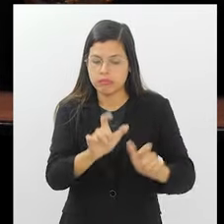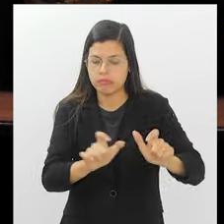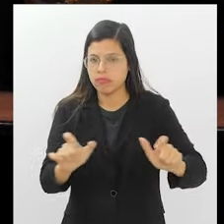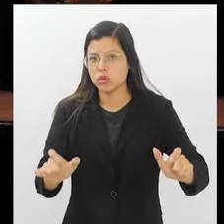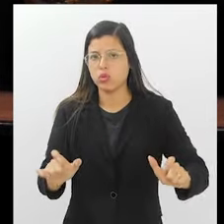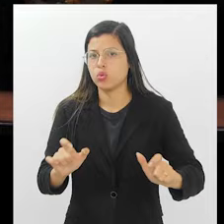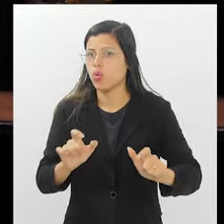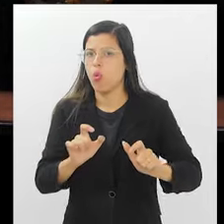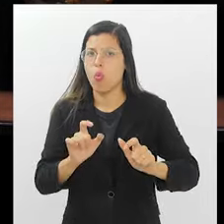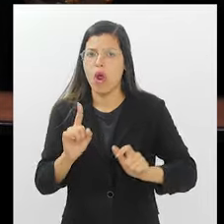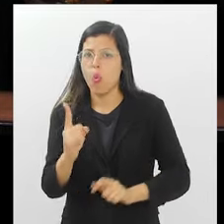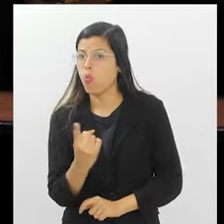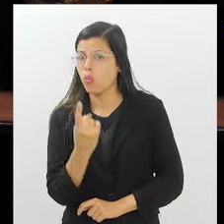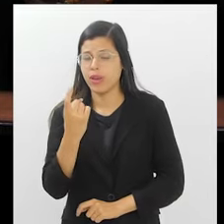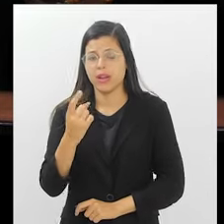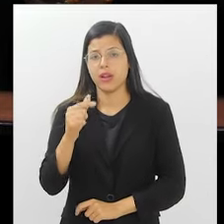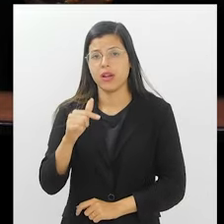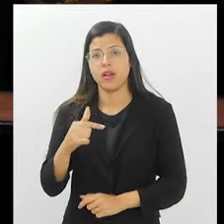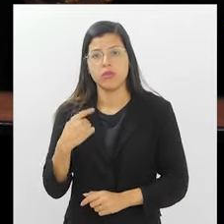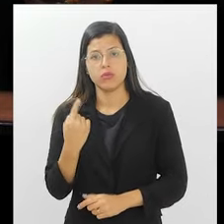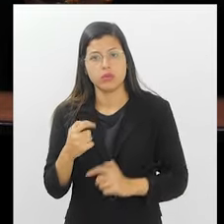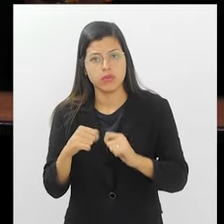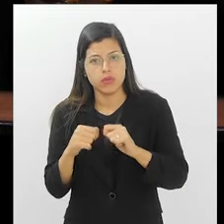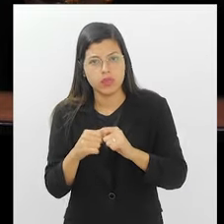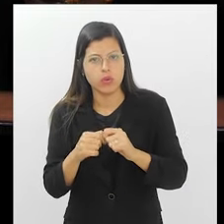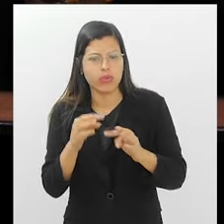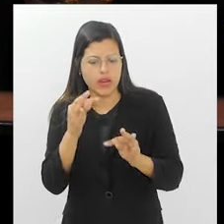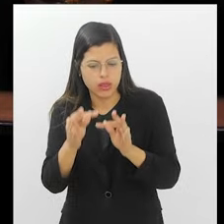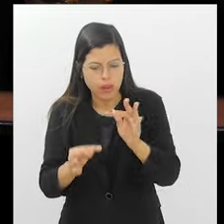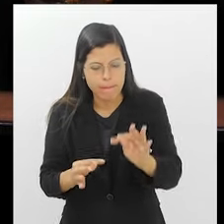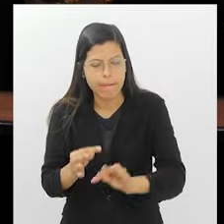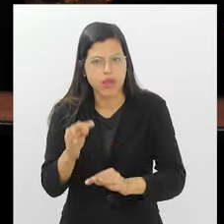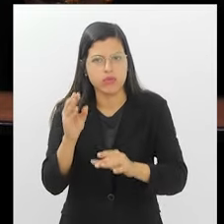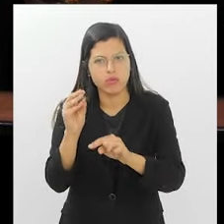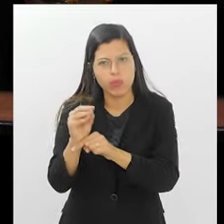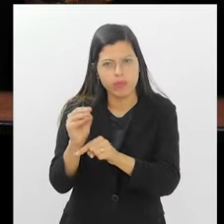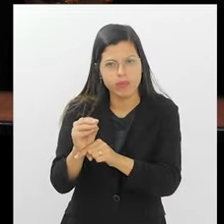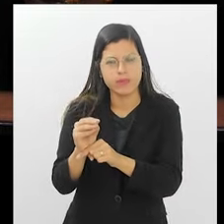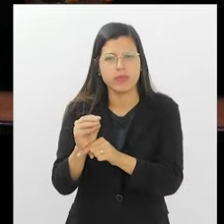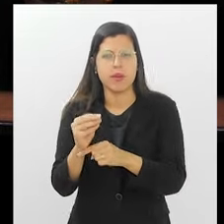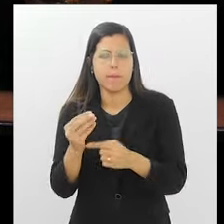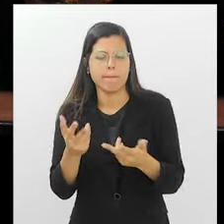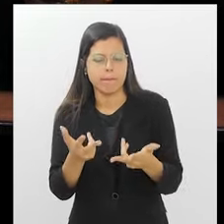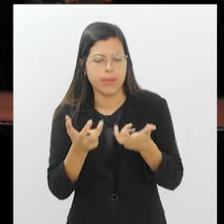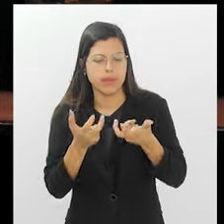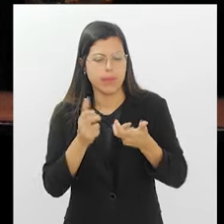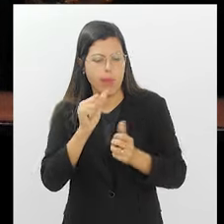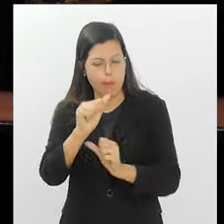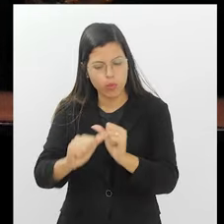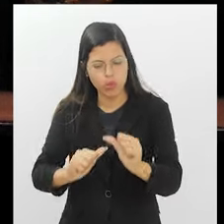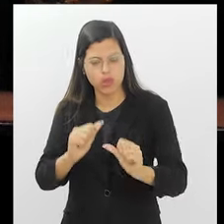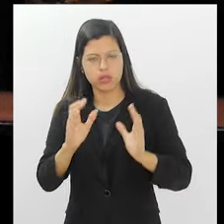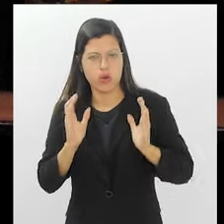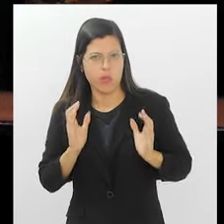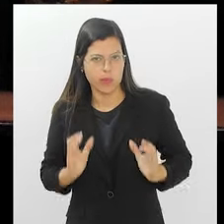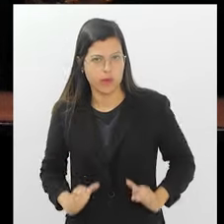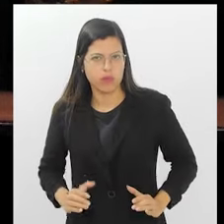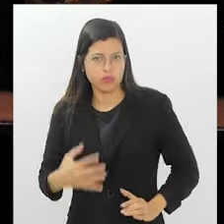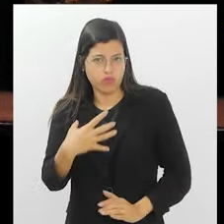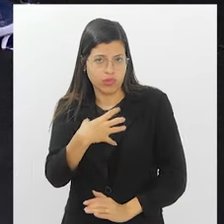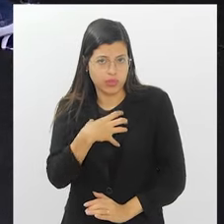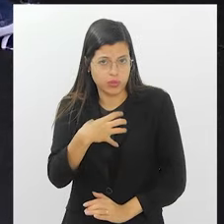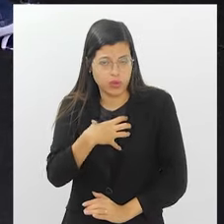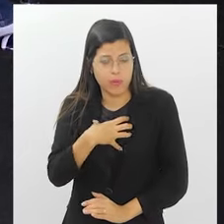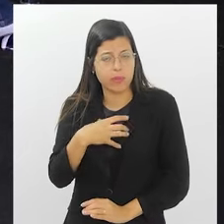um. Então, a maneira como nós vamos abordar o tratamento, o cuidado, observar as mudanças comportamentais,